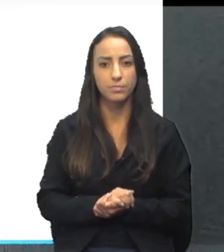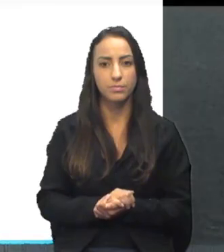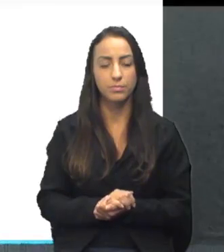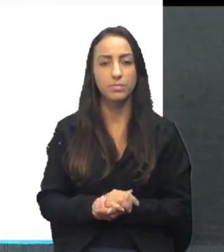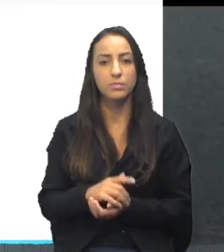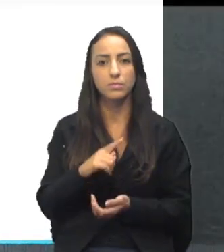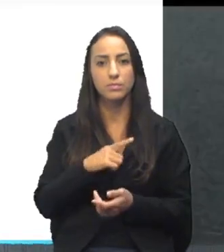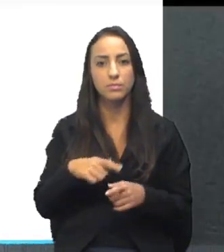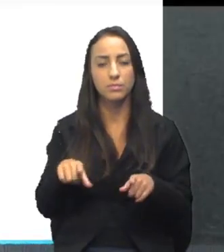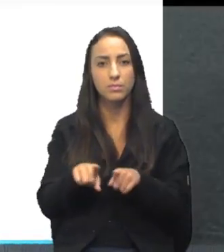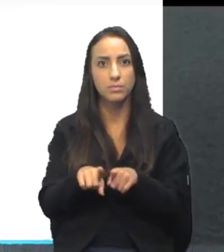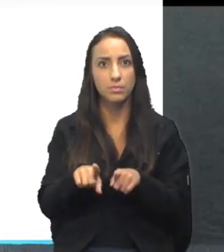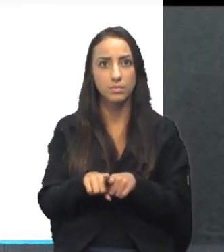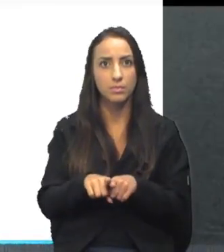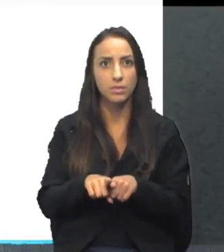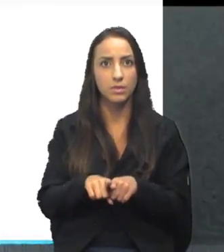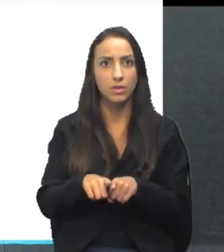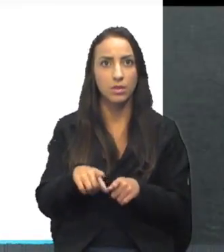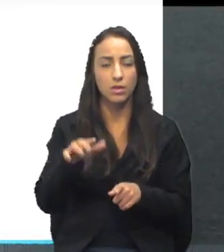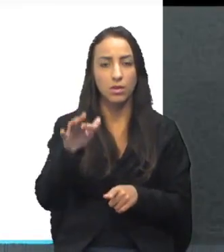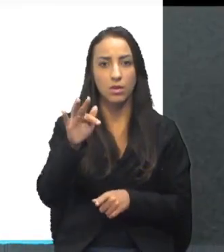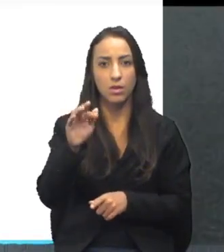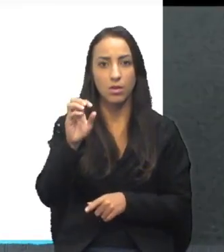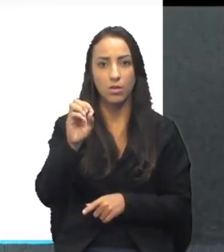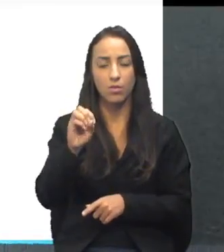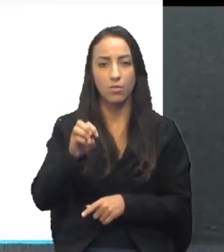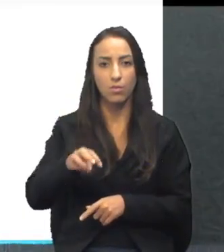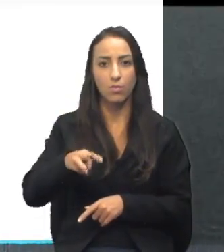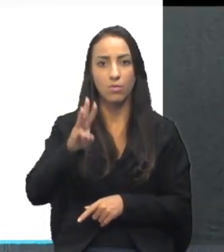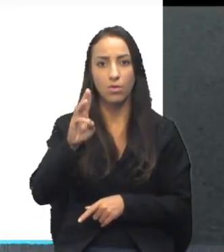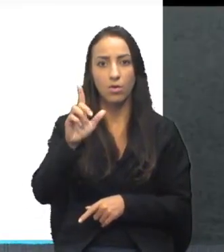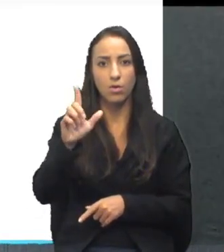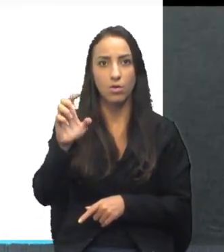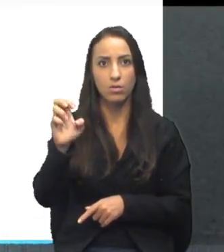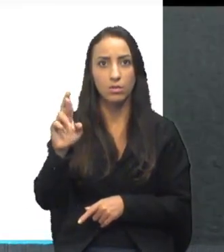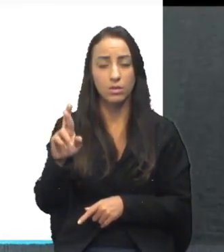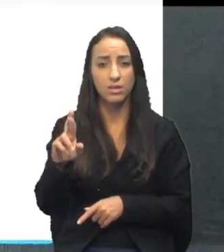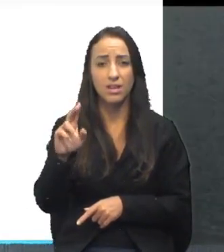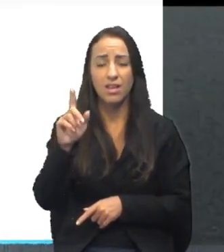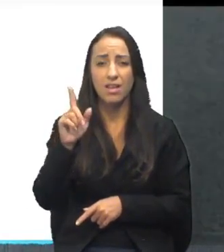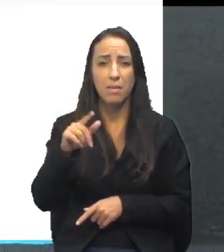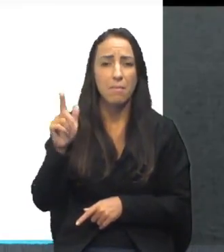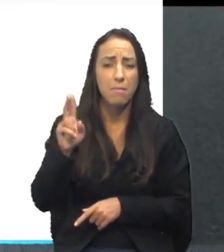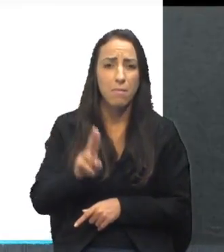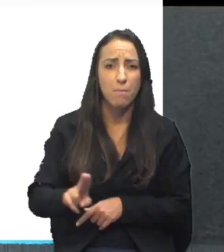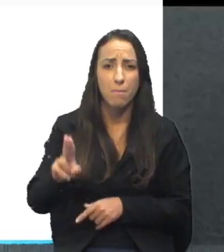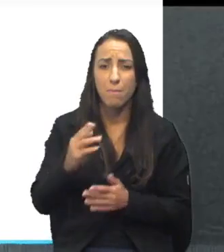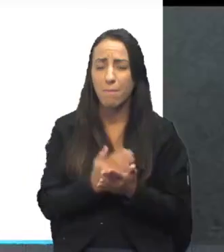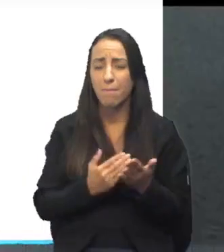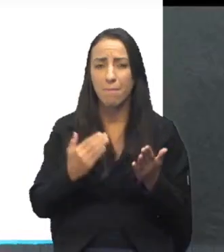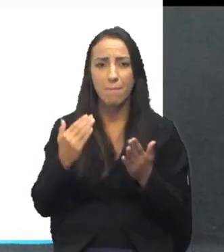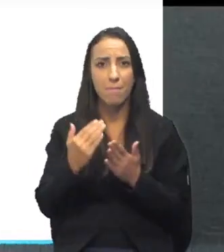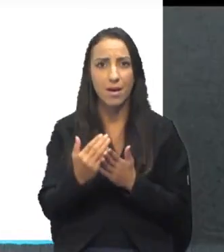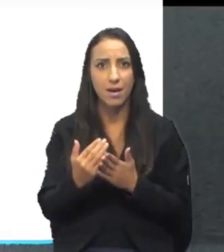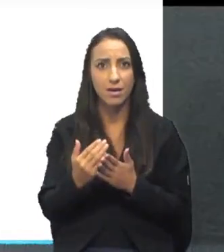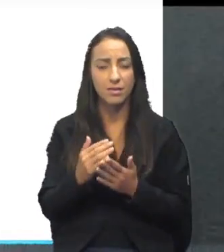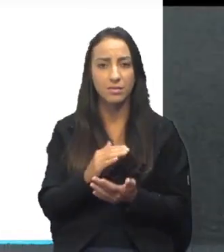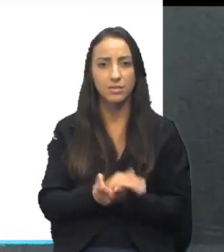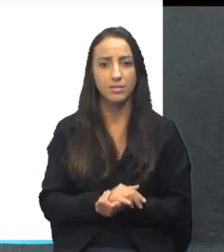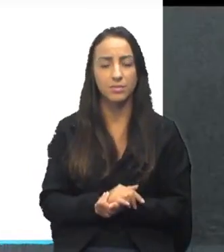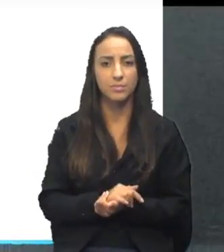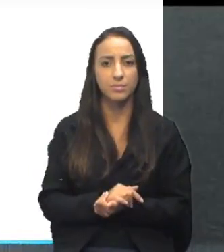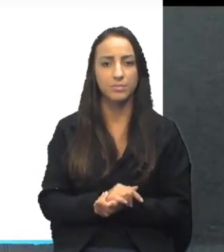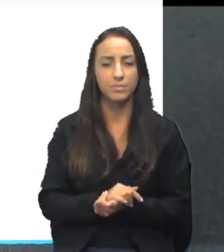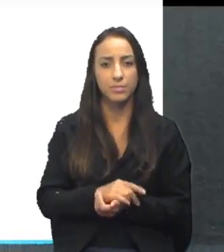Temos também a posição Fowler, que é uma das posições mais utilizadas para a realização de procedimentos de